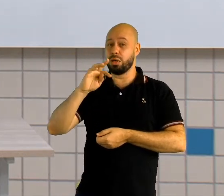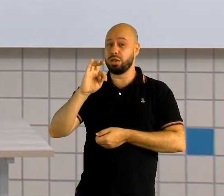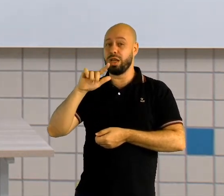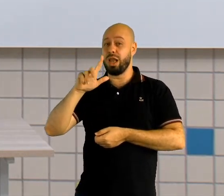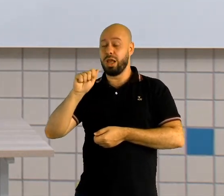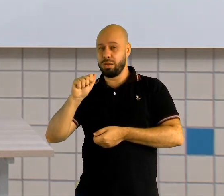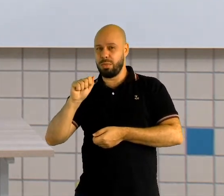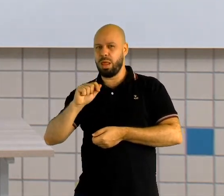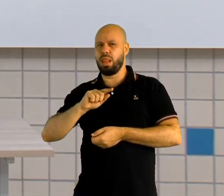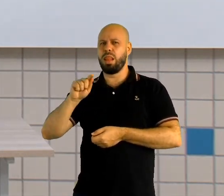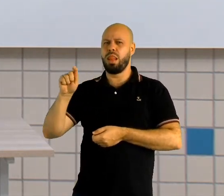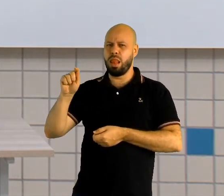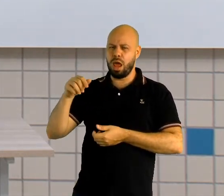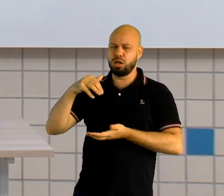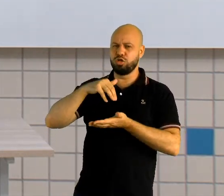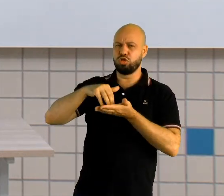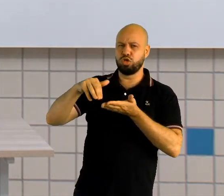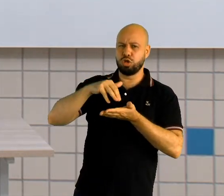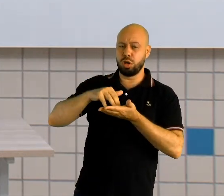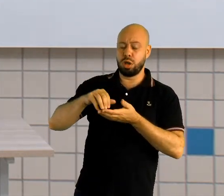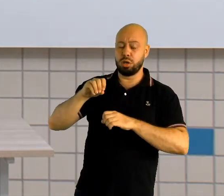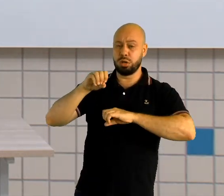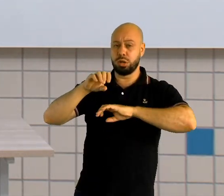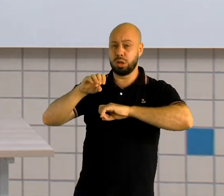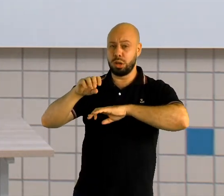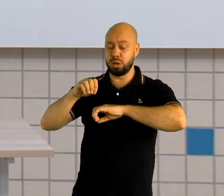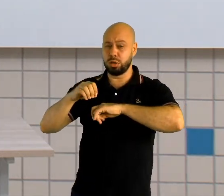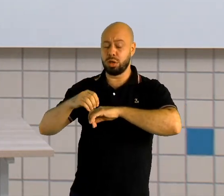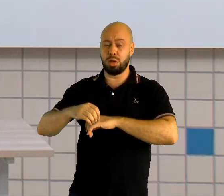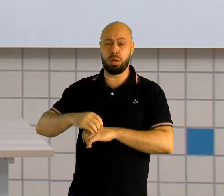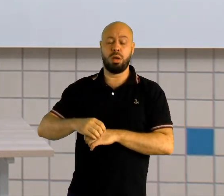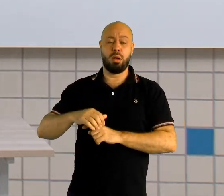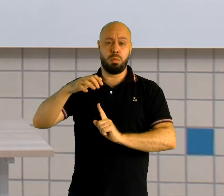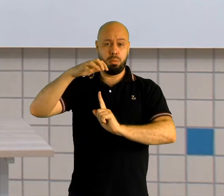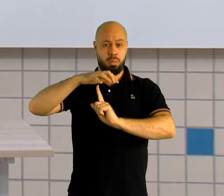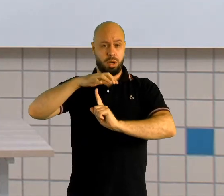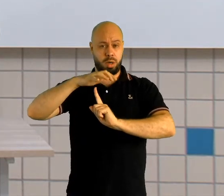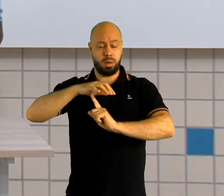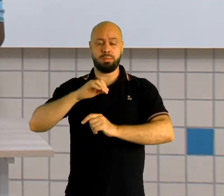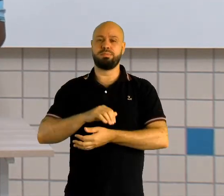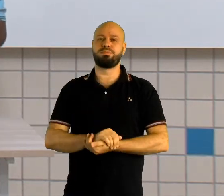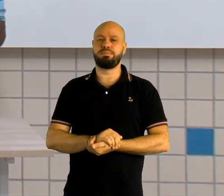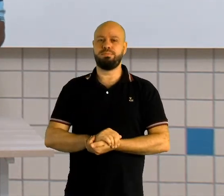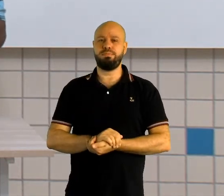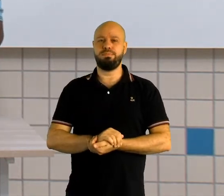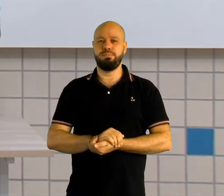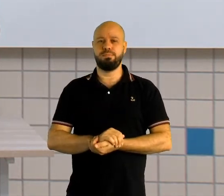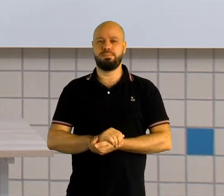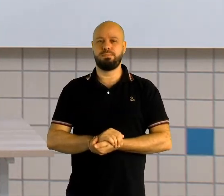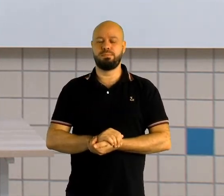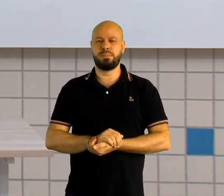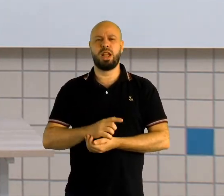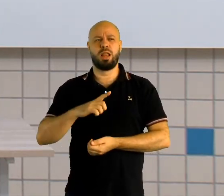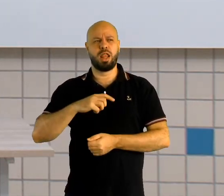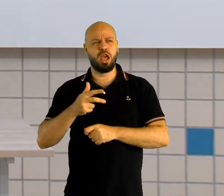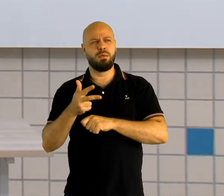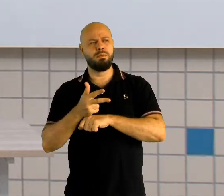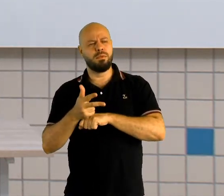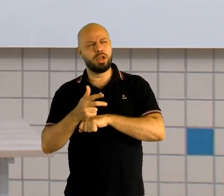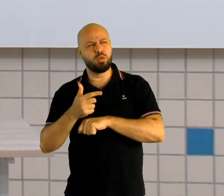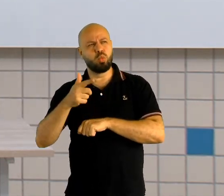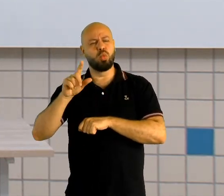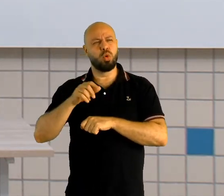do Estado do Paraná. Você tem um outro vídeo também produzido chamado